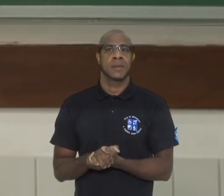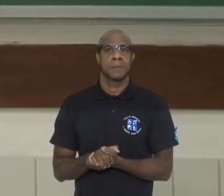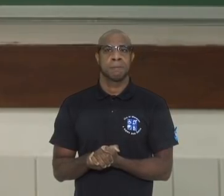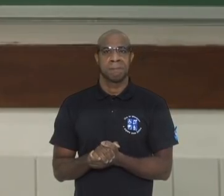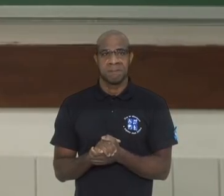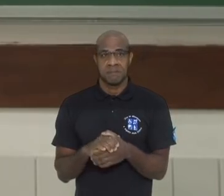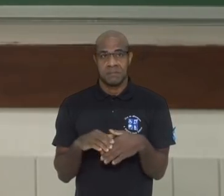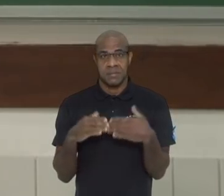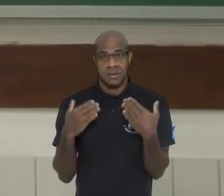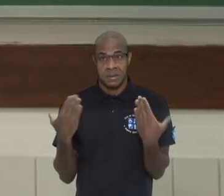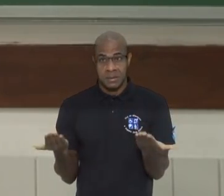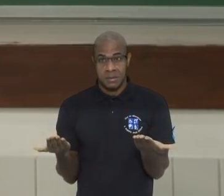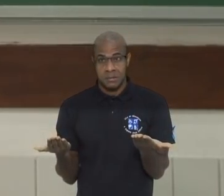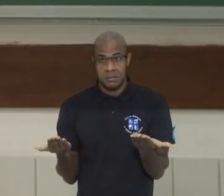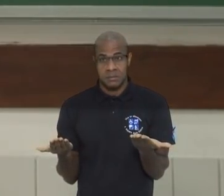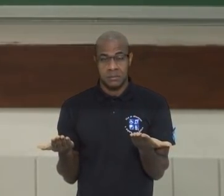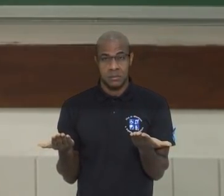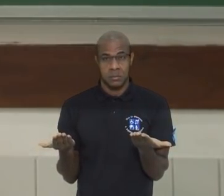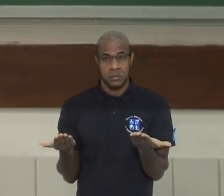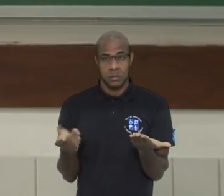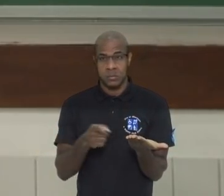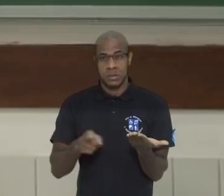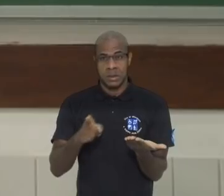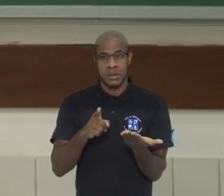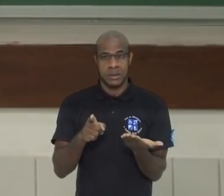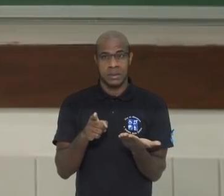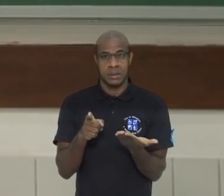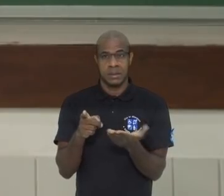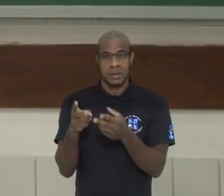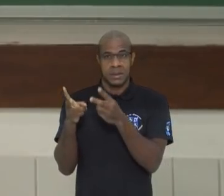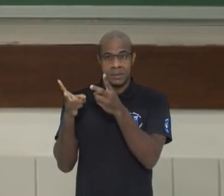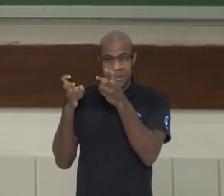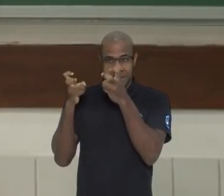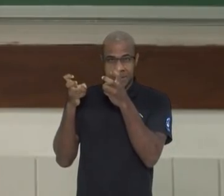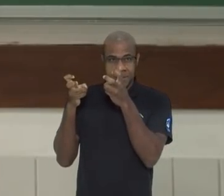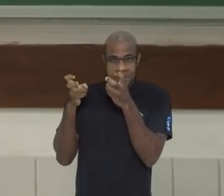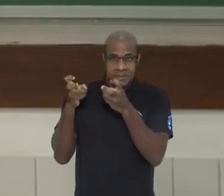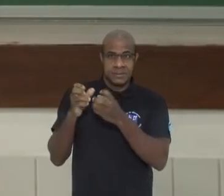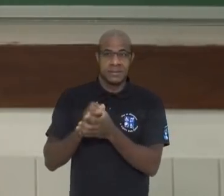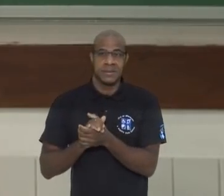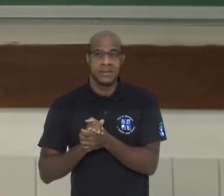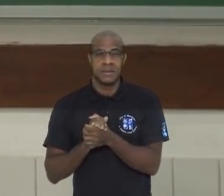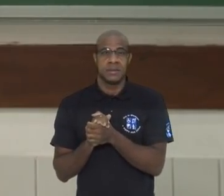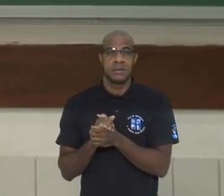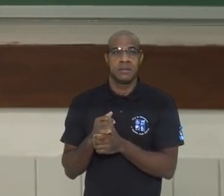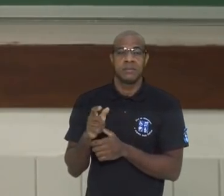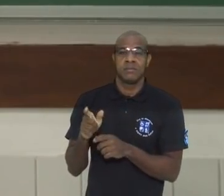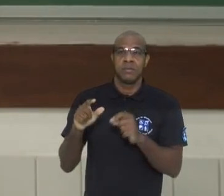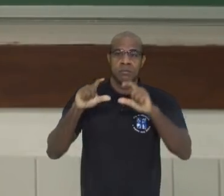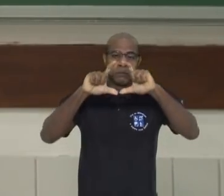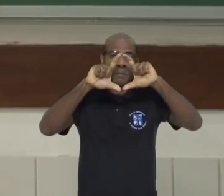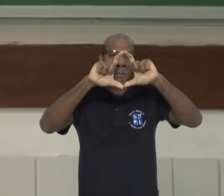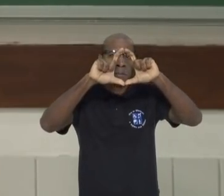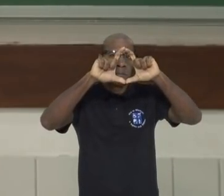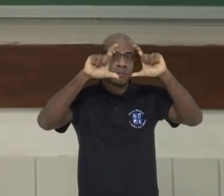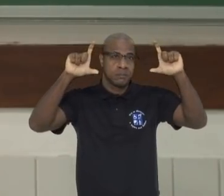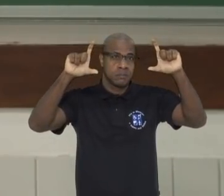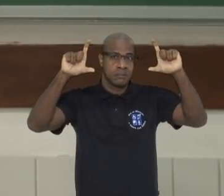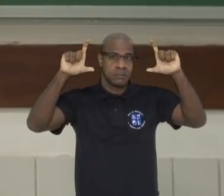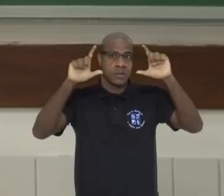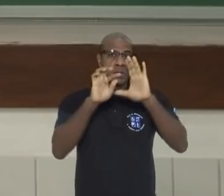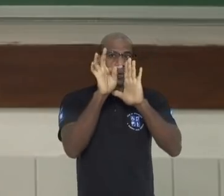E aí, pessoal, o que vocês ouviram e leram foi um pequeno fragmento